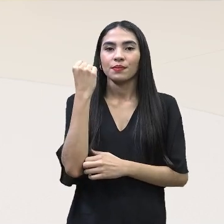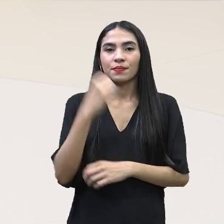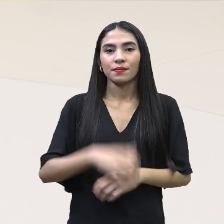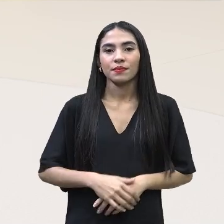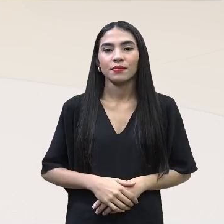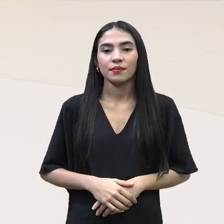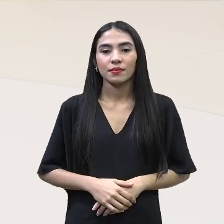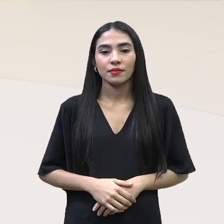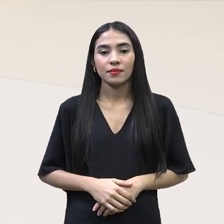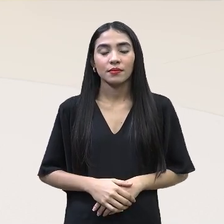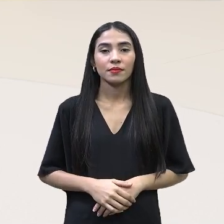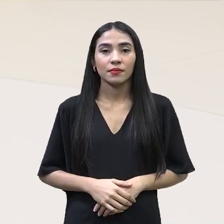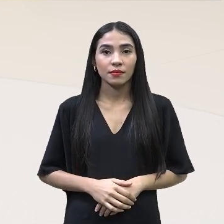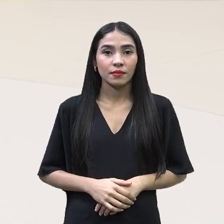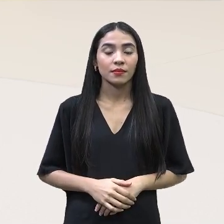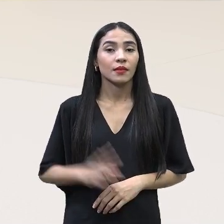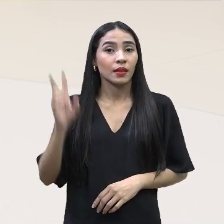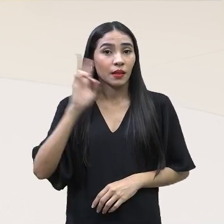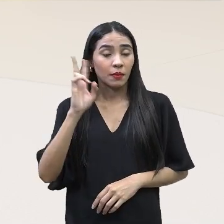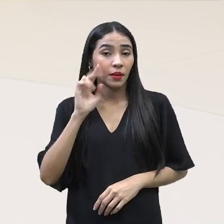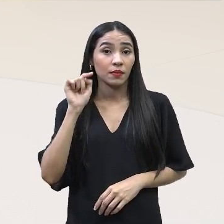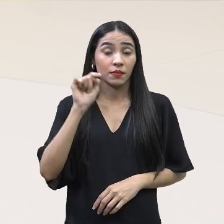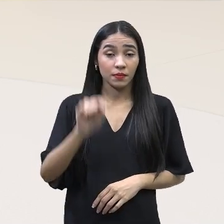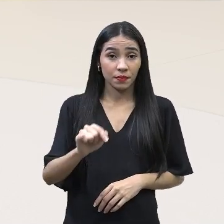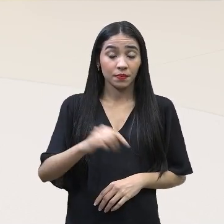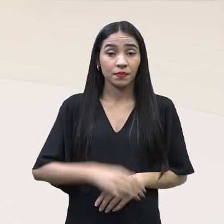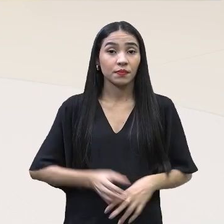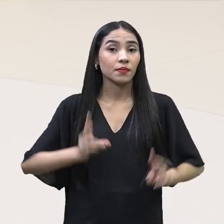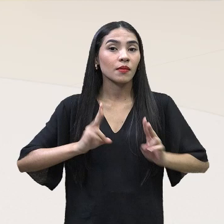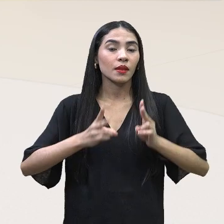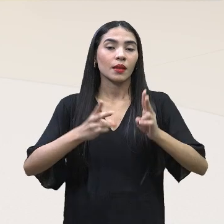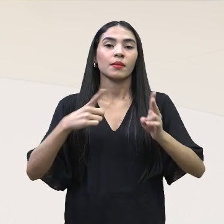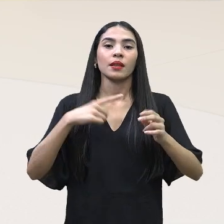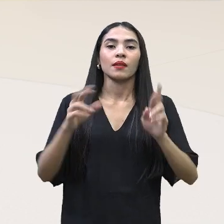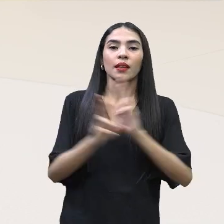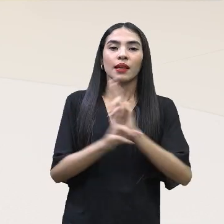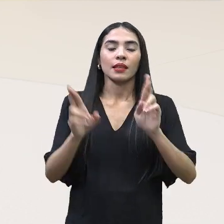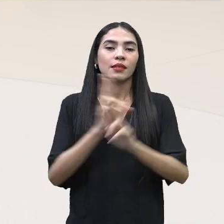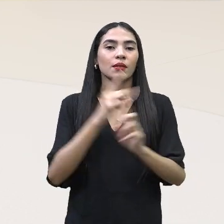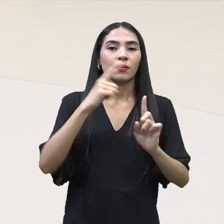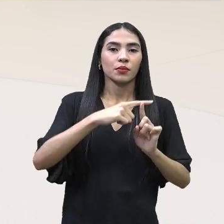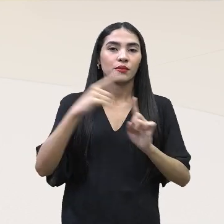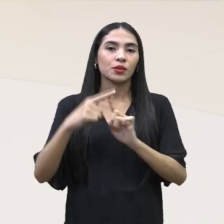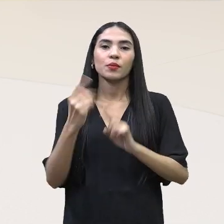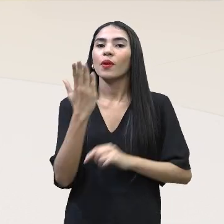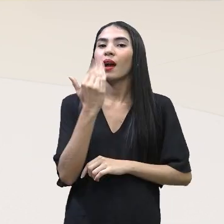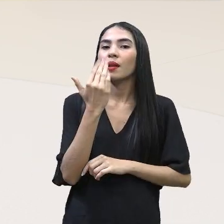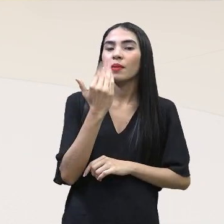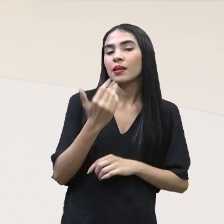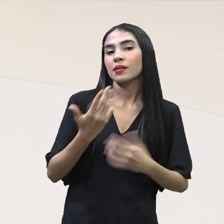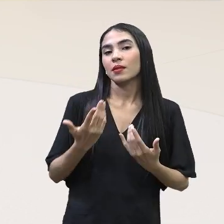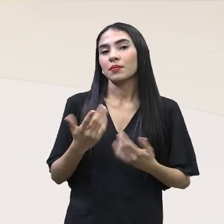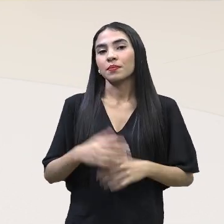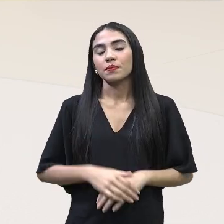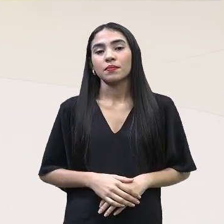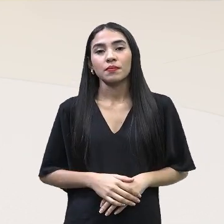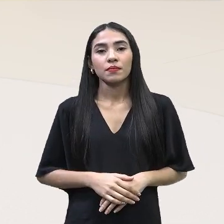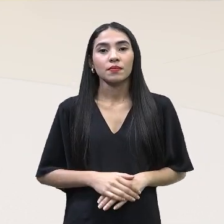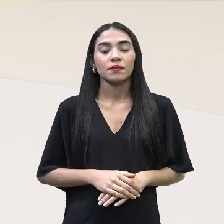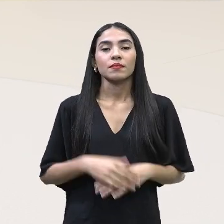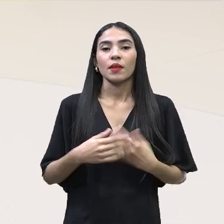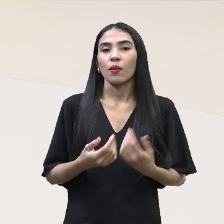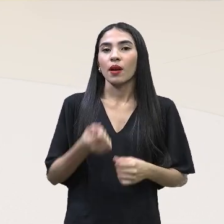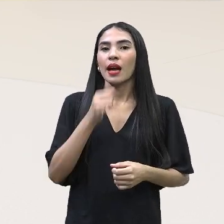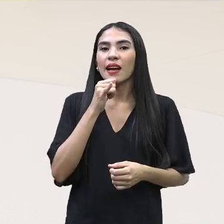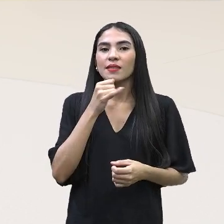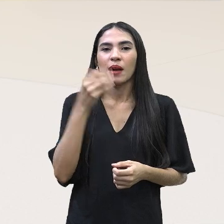eu, relembrando a vocês, sempre relacionada com o tipo de alimentação, a presença de tanto